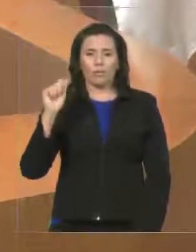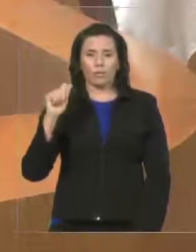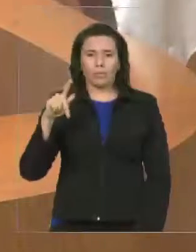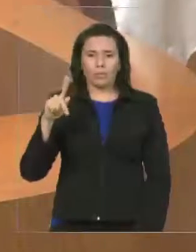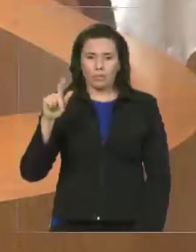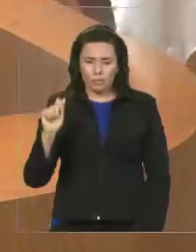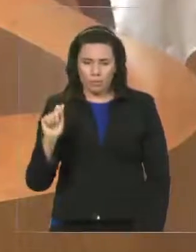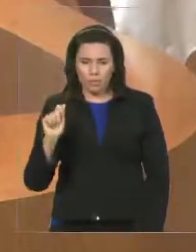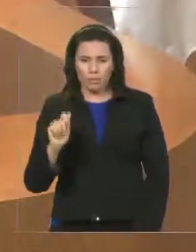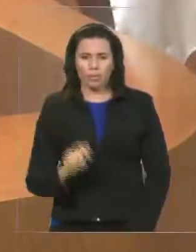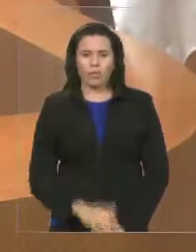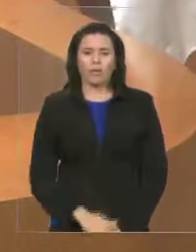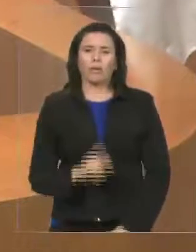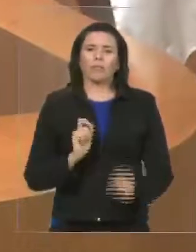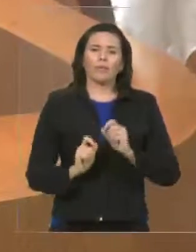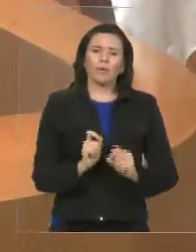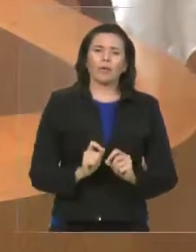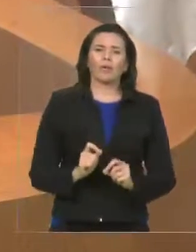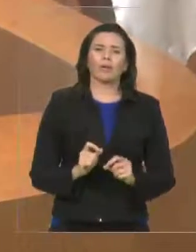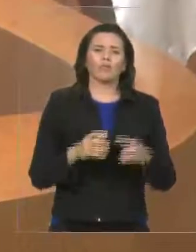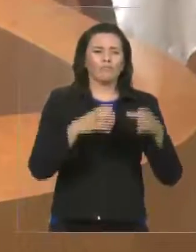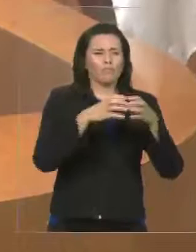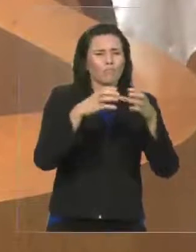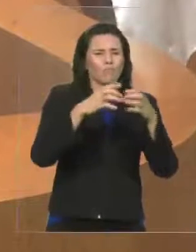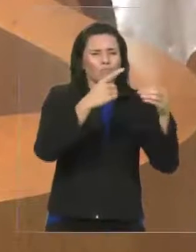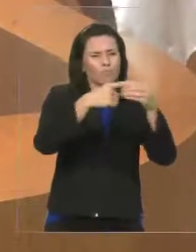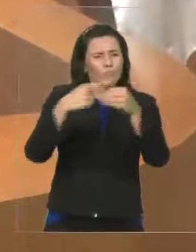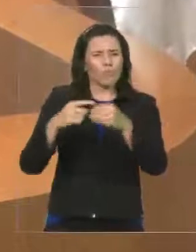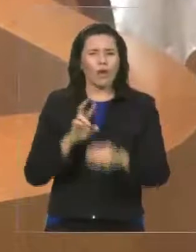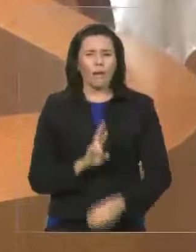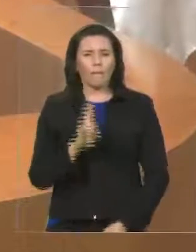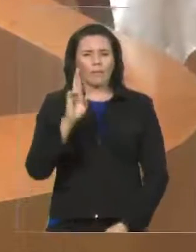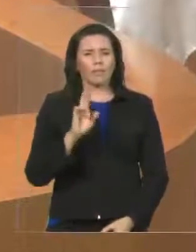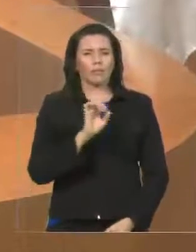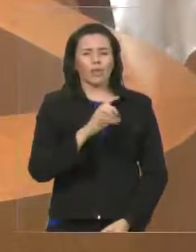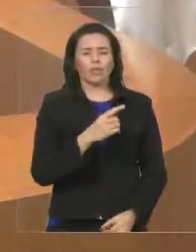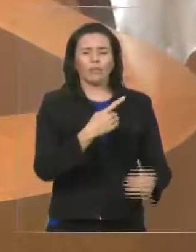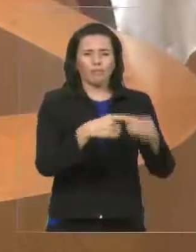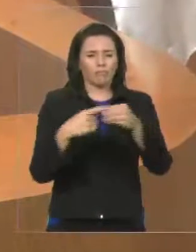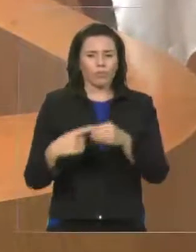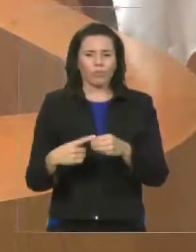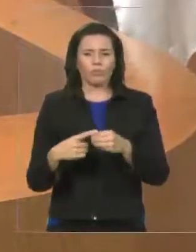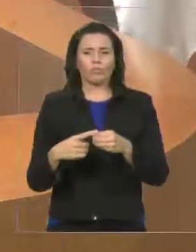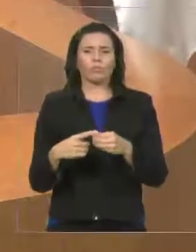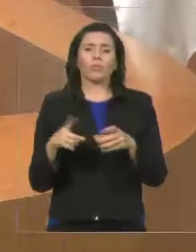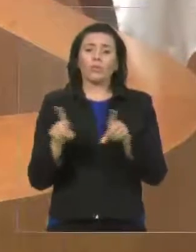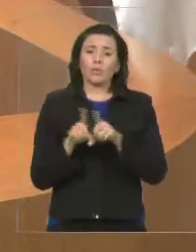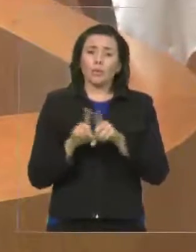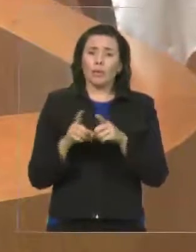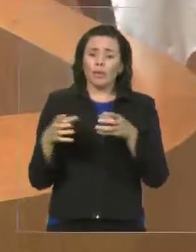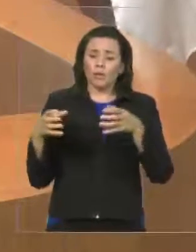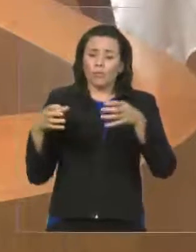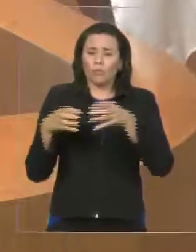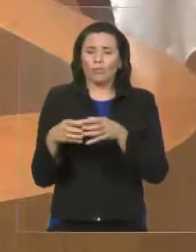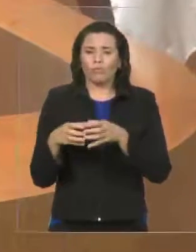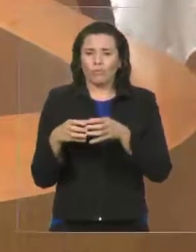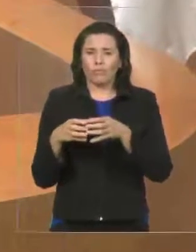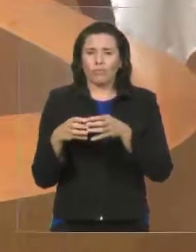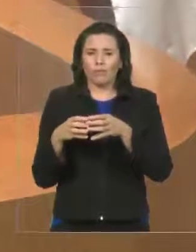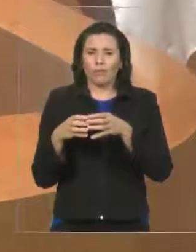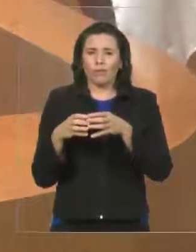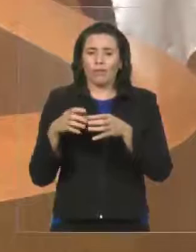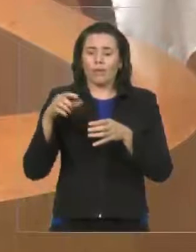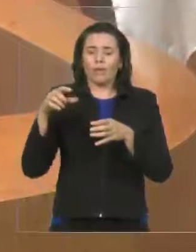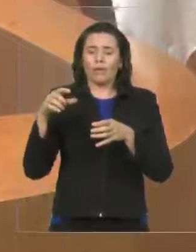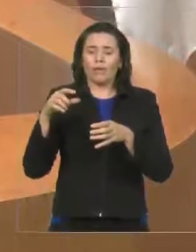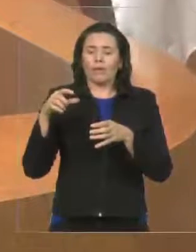municípios, assim como também o prazo para registro de chapa estadual que vai concorrer à direção estadual